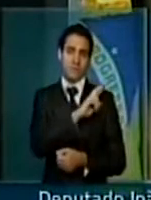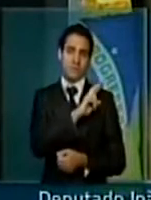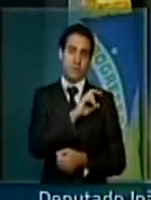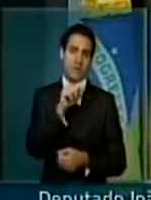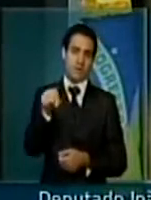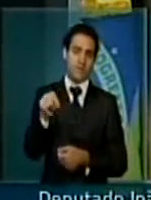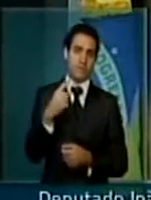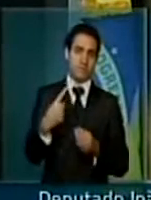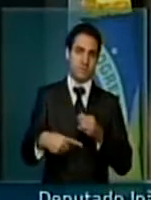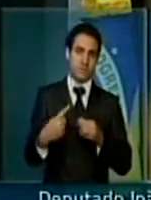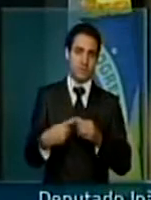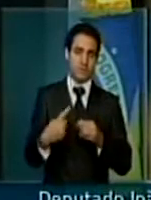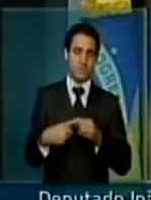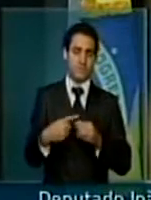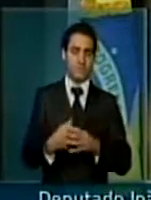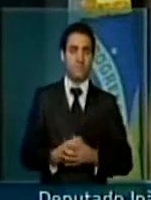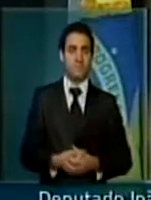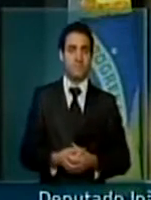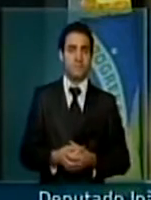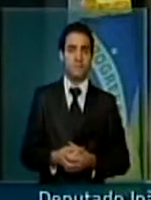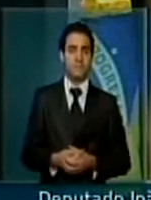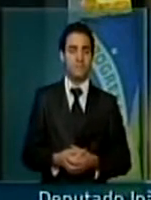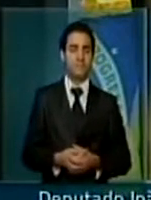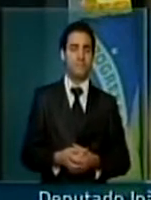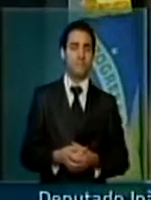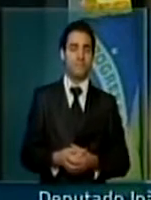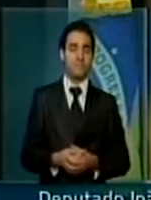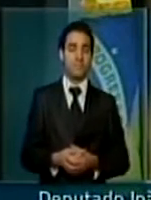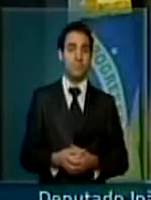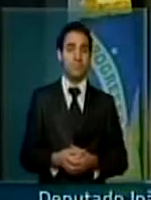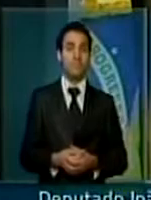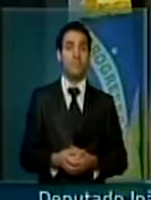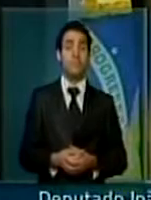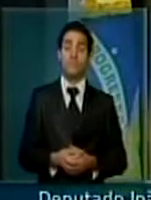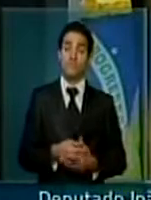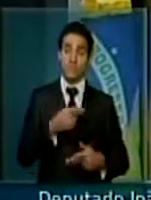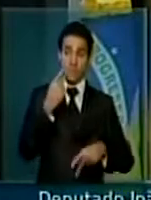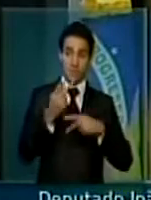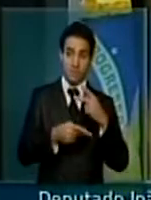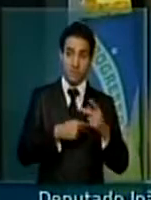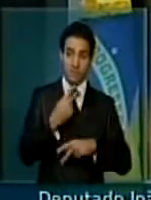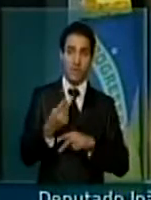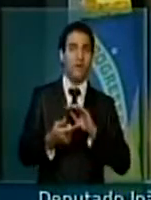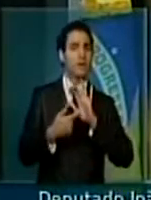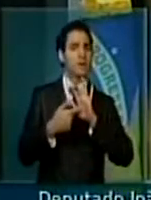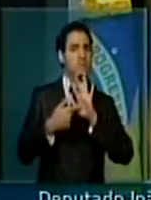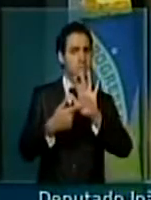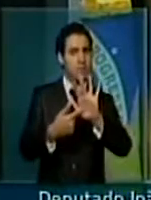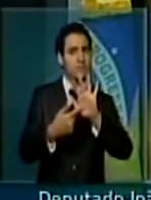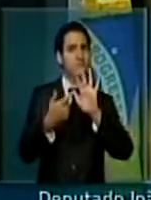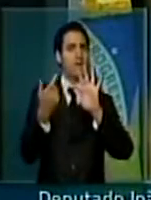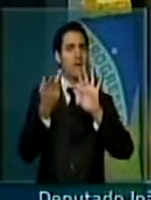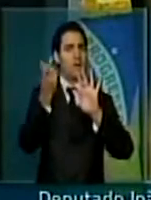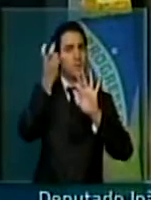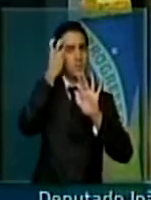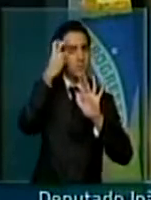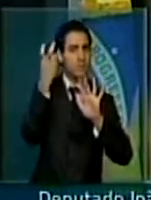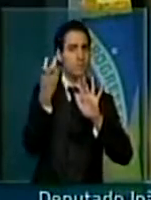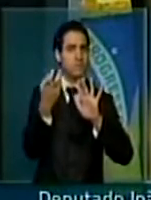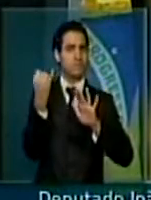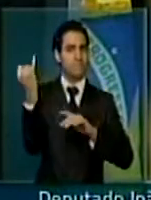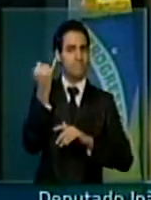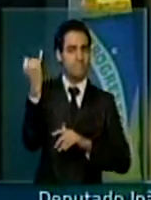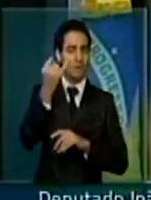eu quero colocar, senhor presidente, a importância dessa manifestação cultural